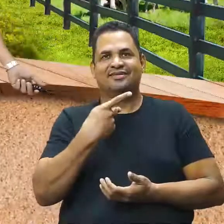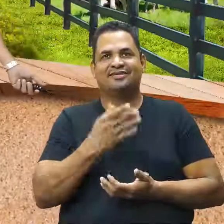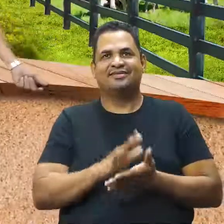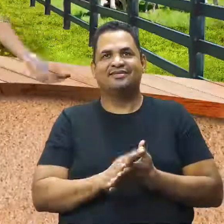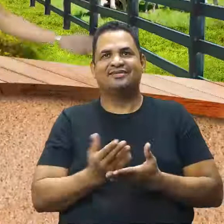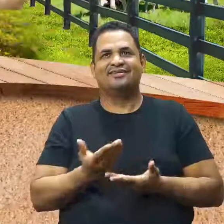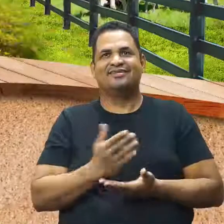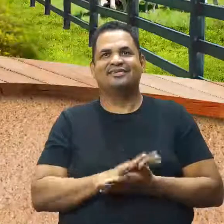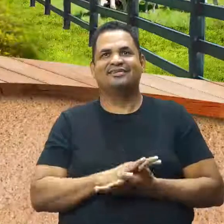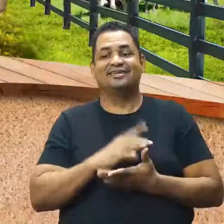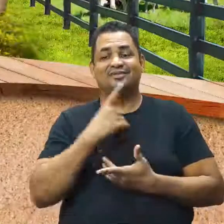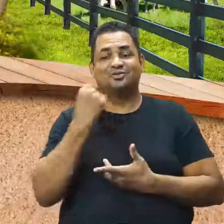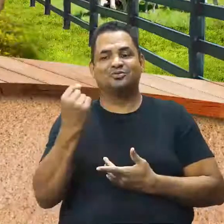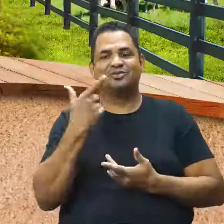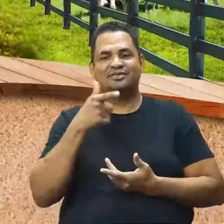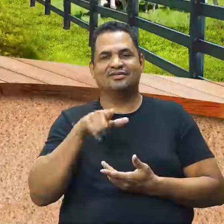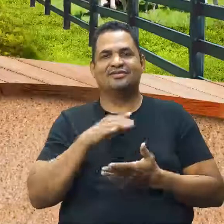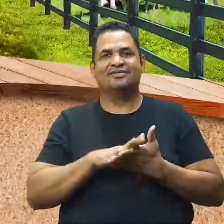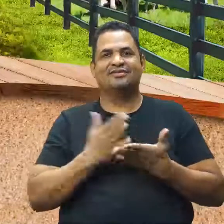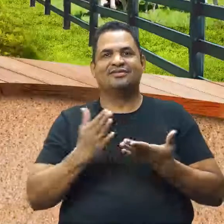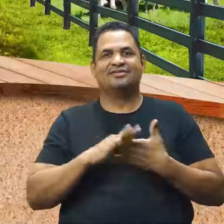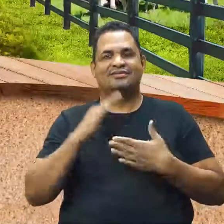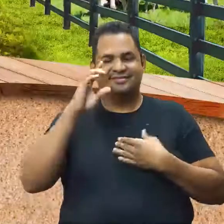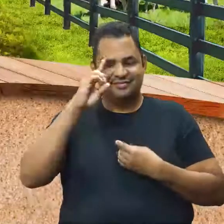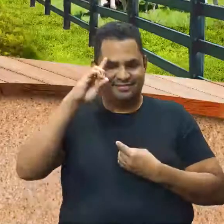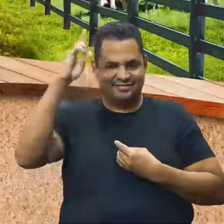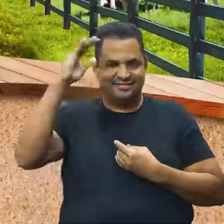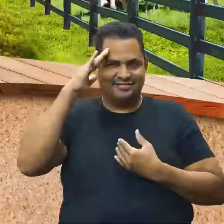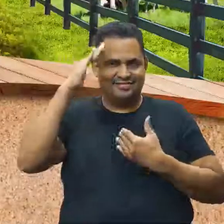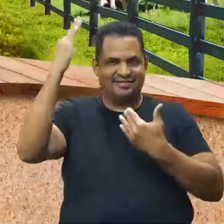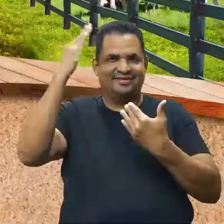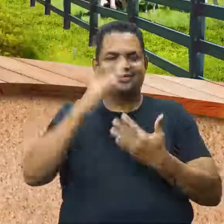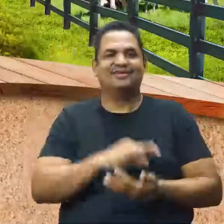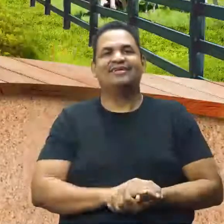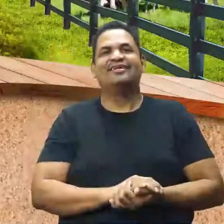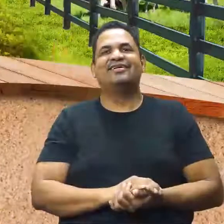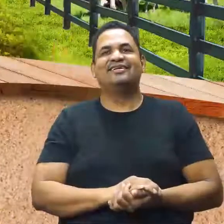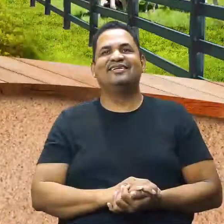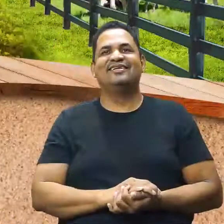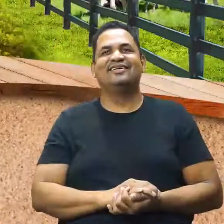ser abduzido, graças a Deus, o Senhor amado lhe trouxe de volta.